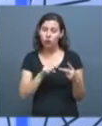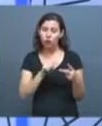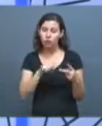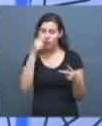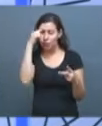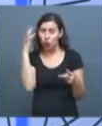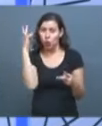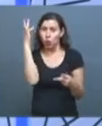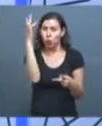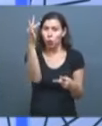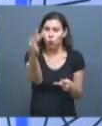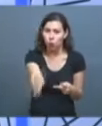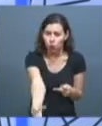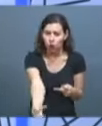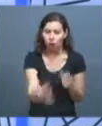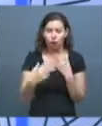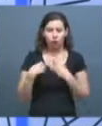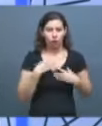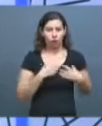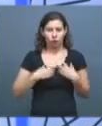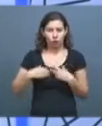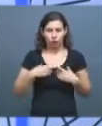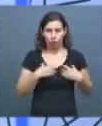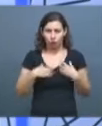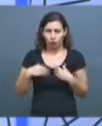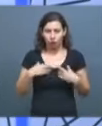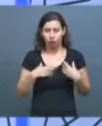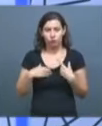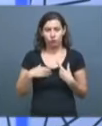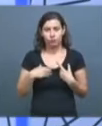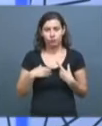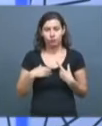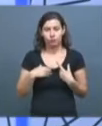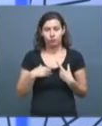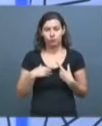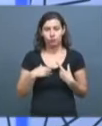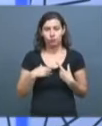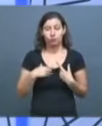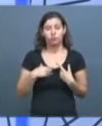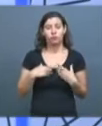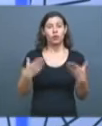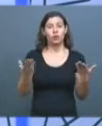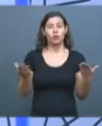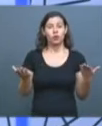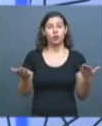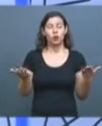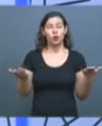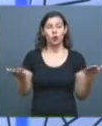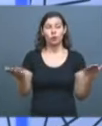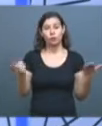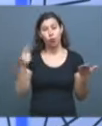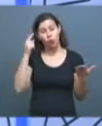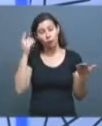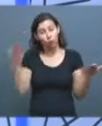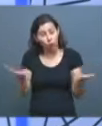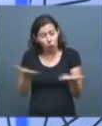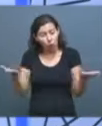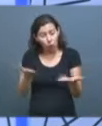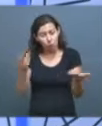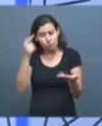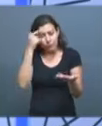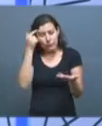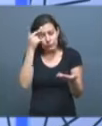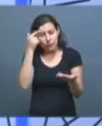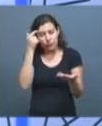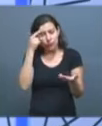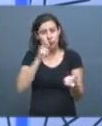futuro gera ansiedade. O excesso de presente gera estresse. Porque presente é uma atividade, o